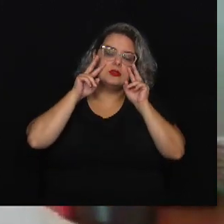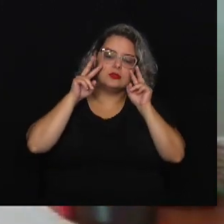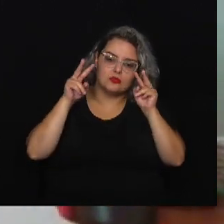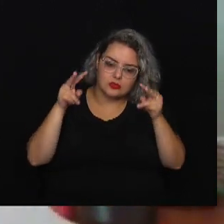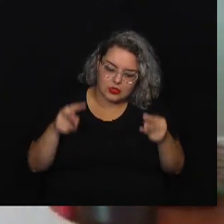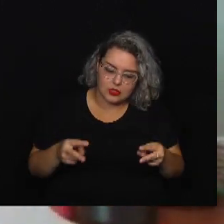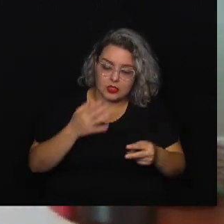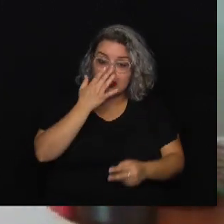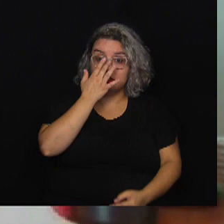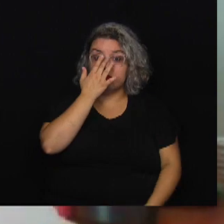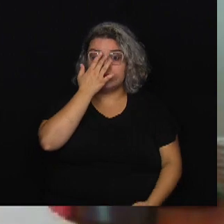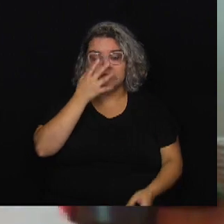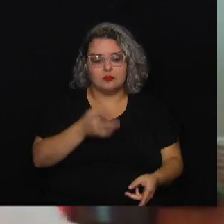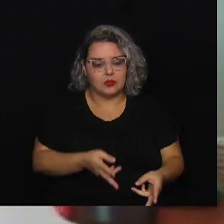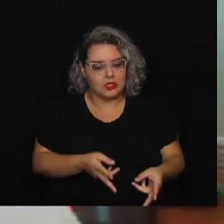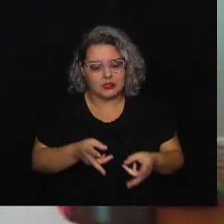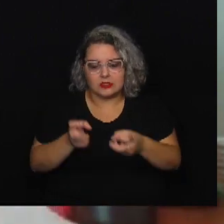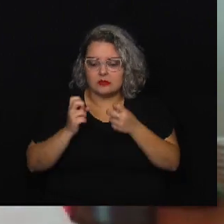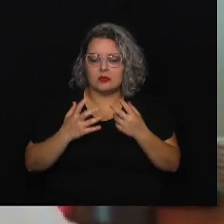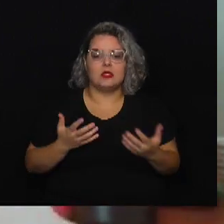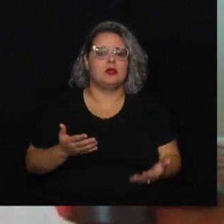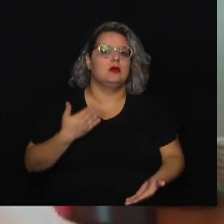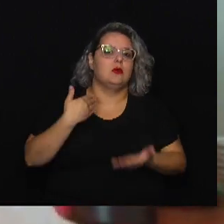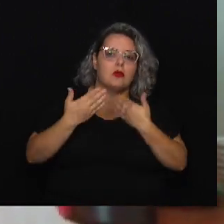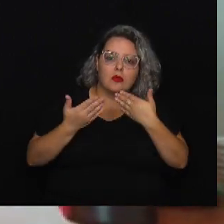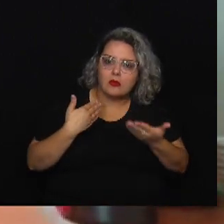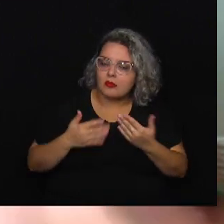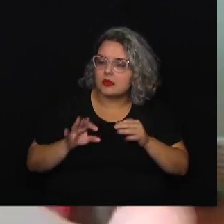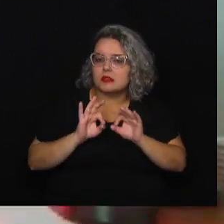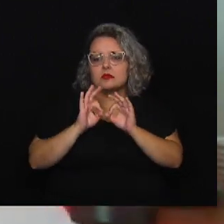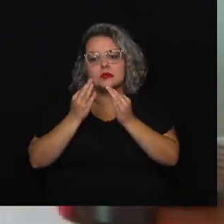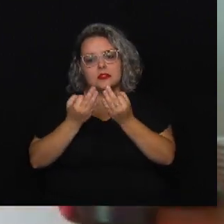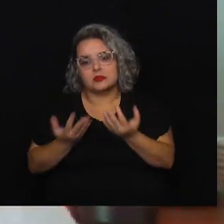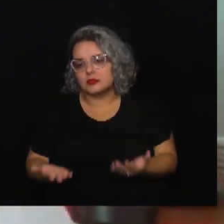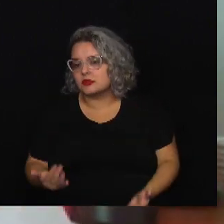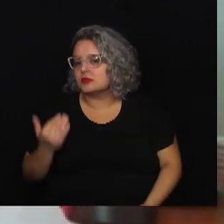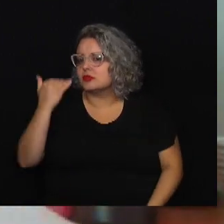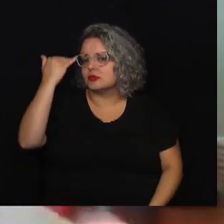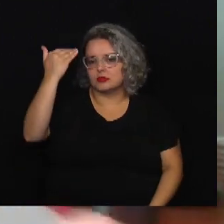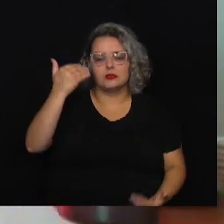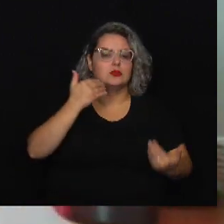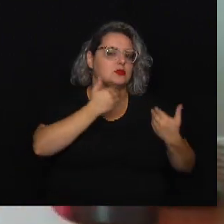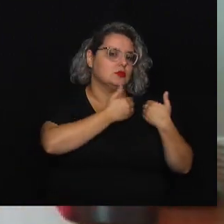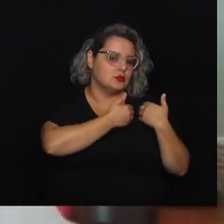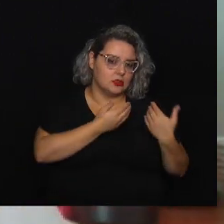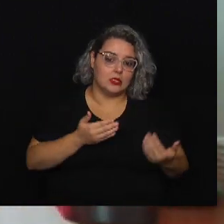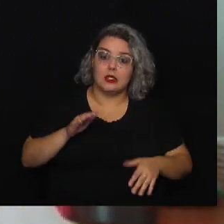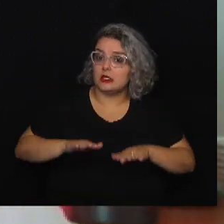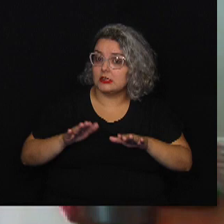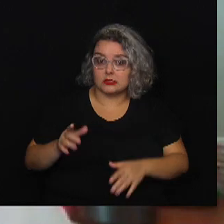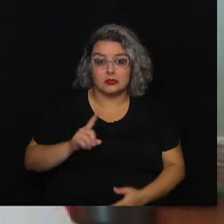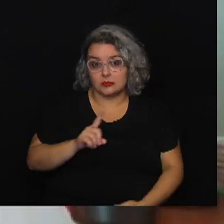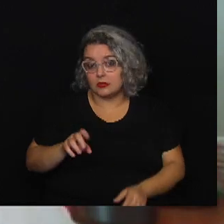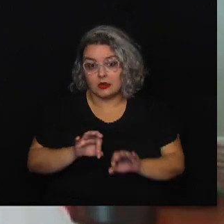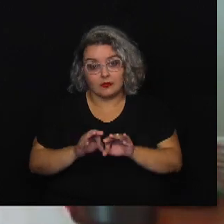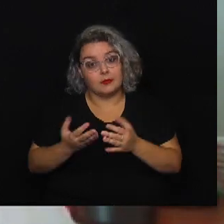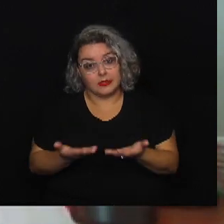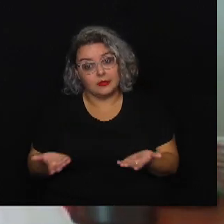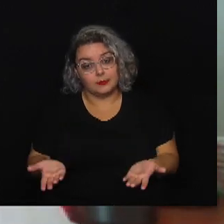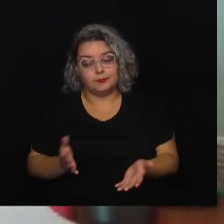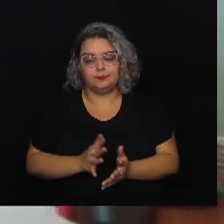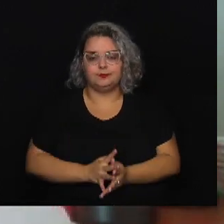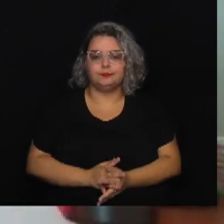de conversar com as famílias, com os adultos responsáveis, nem sempre são a família, né?